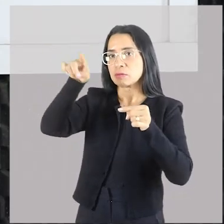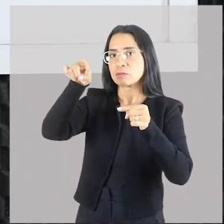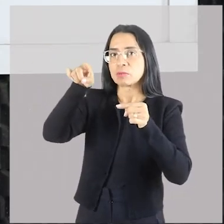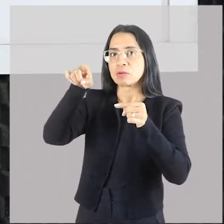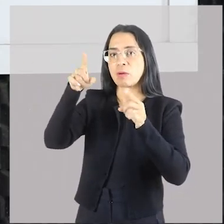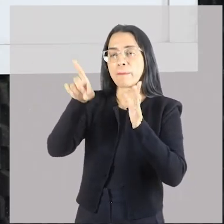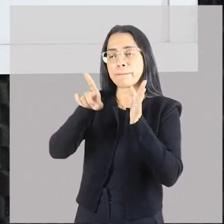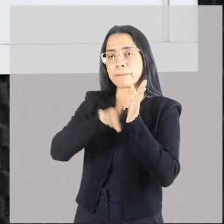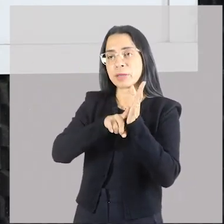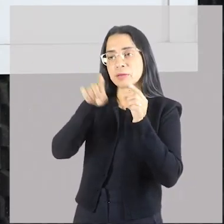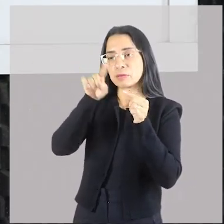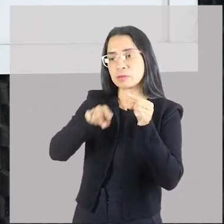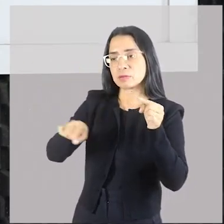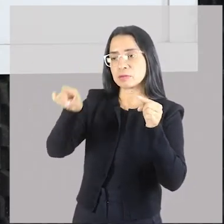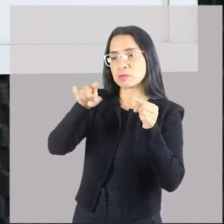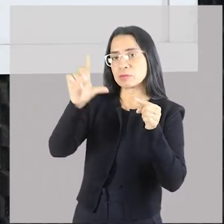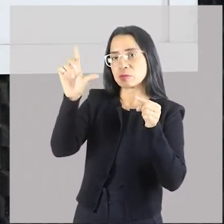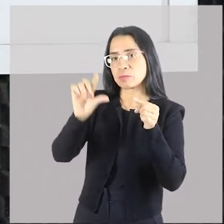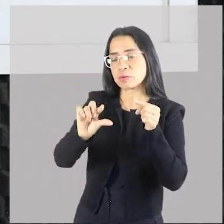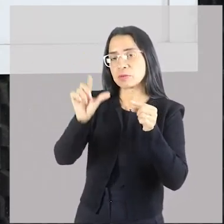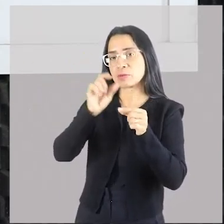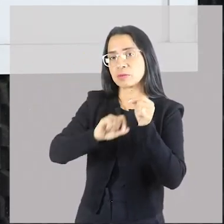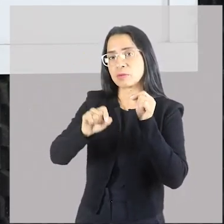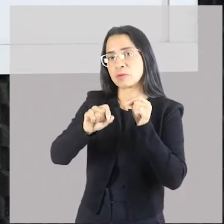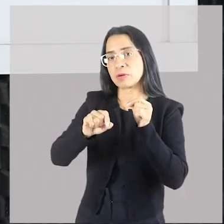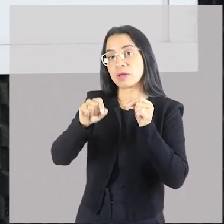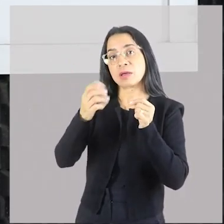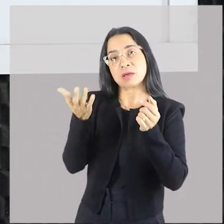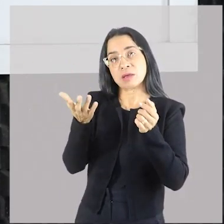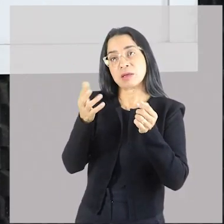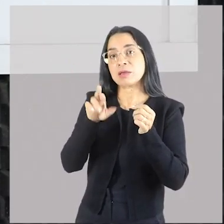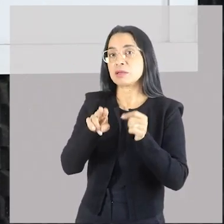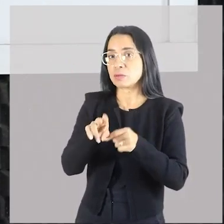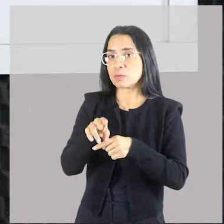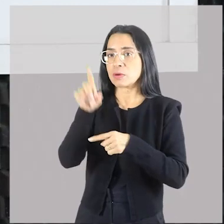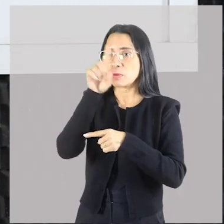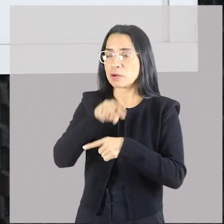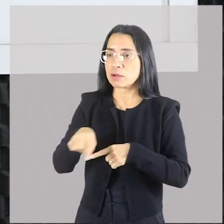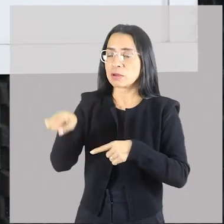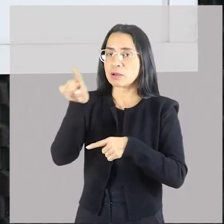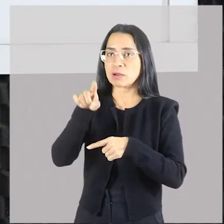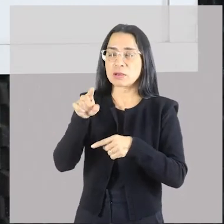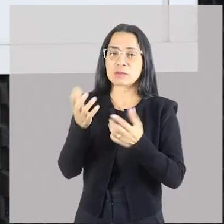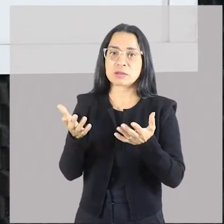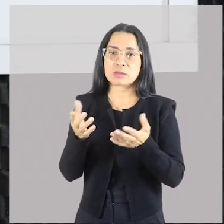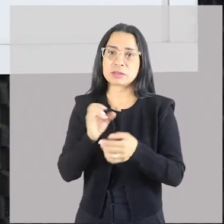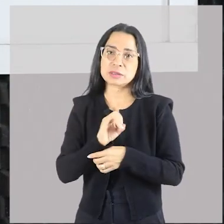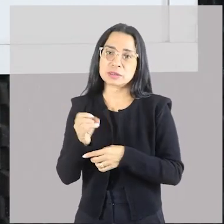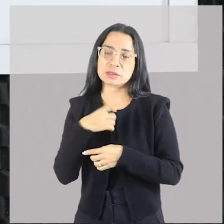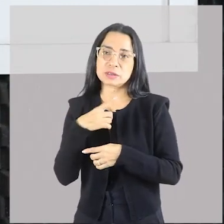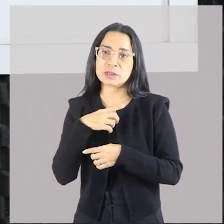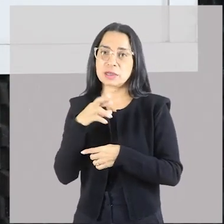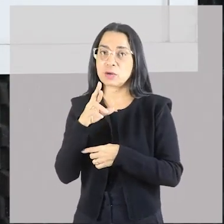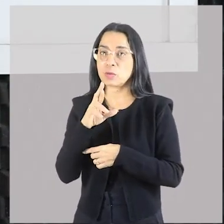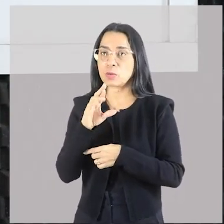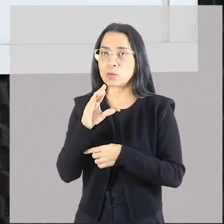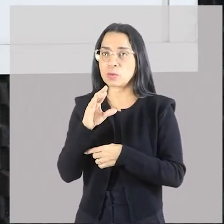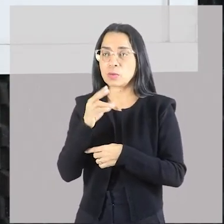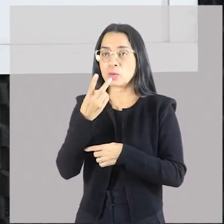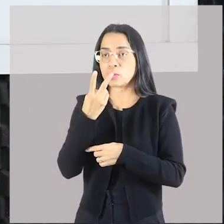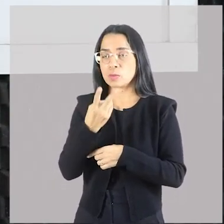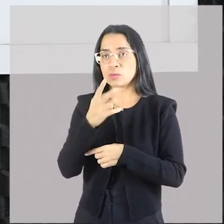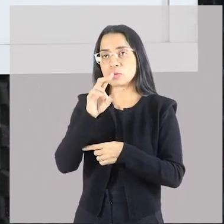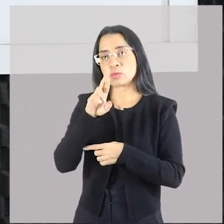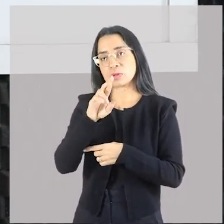menor é a área da coroa circular, porque resta só essa faixa. Tá? Nem precisa usar fórmula, se você tiver os dois raios, você faz